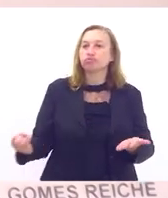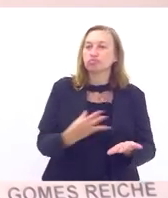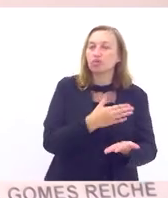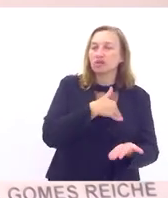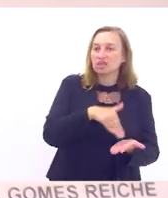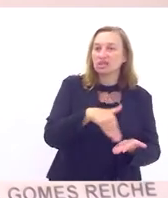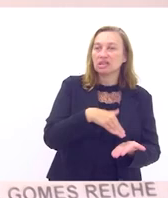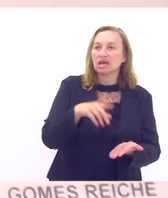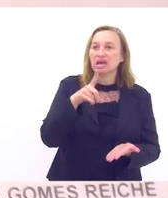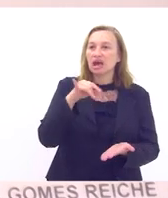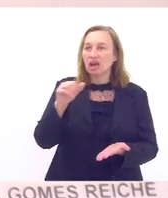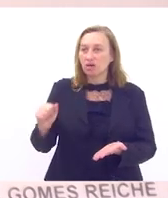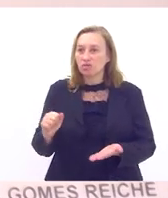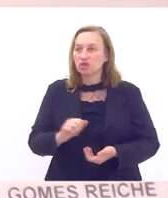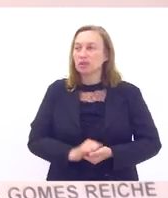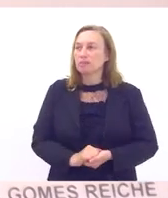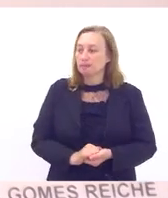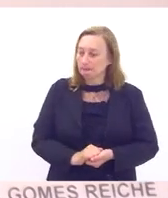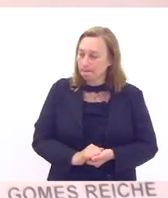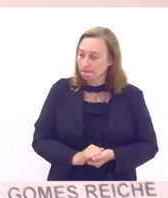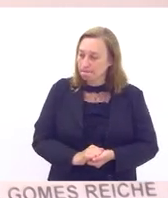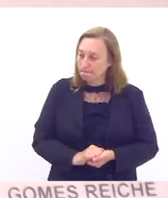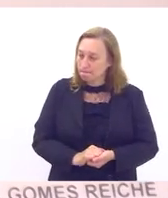né, Cláudia Mello,